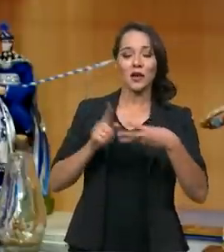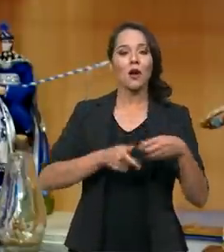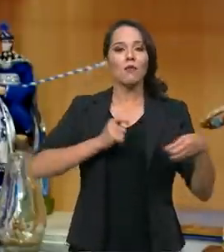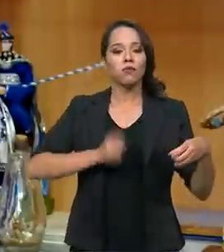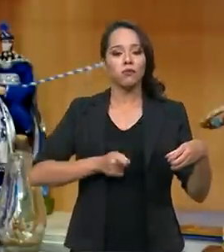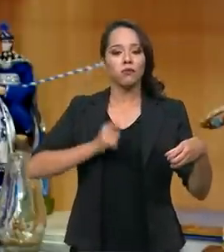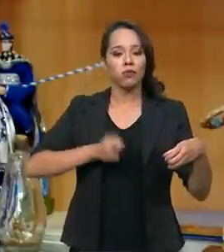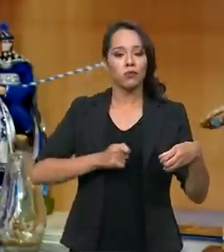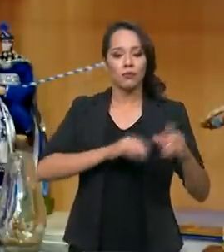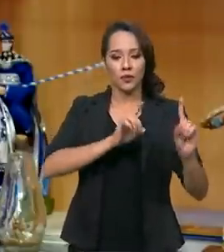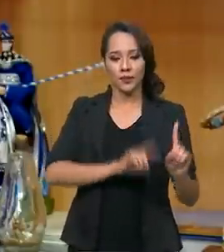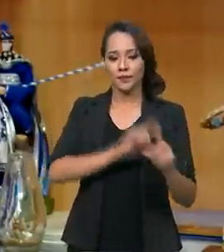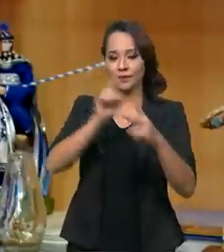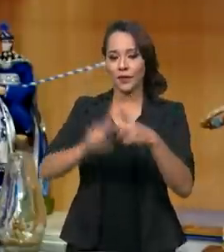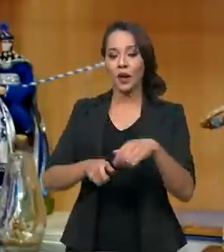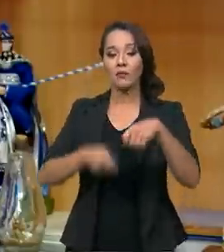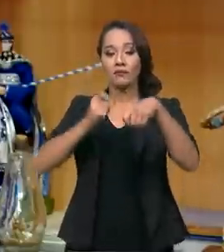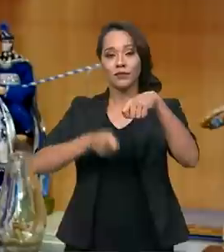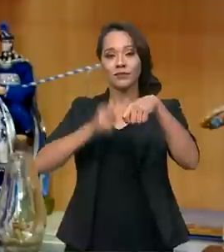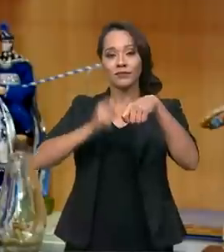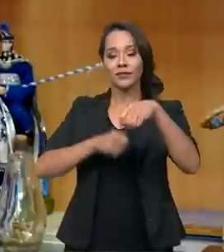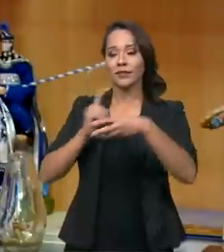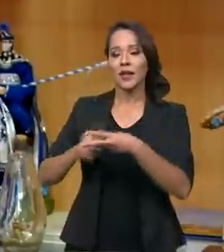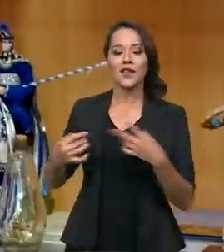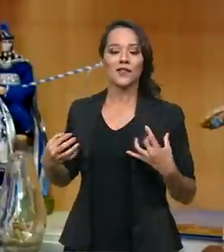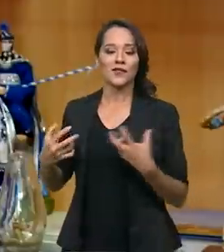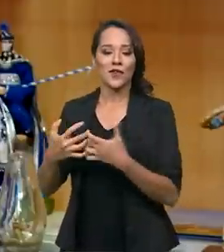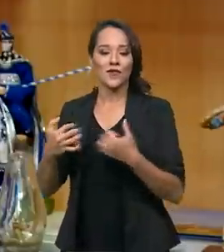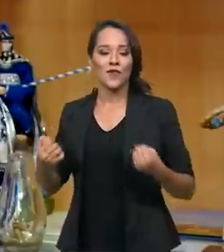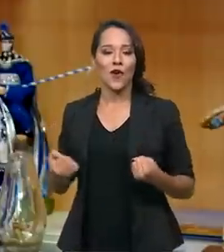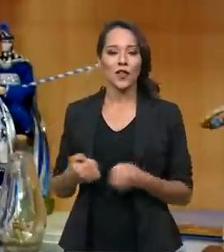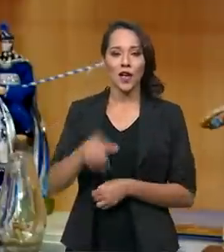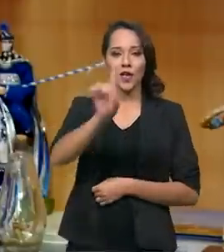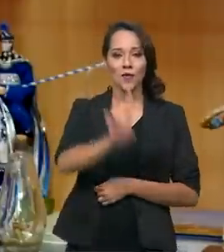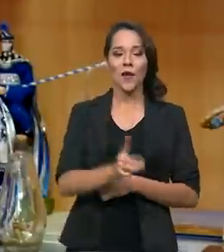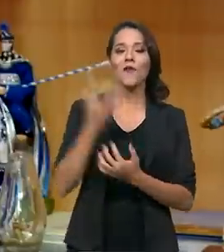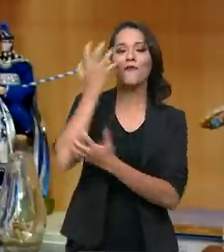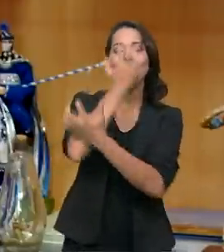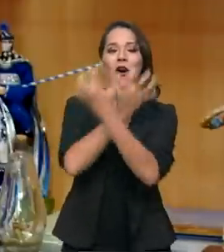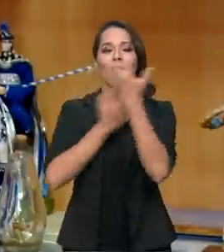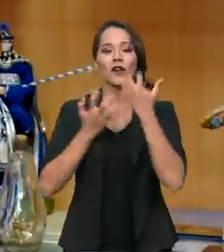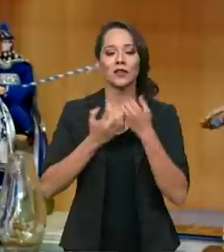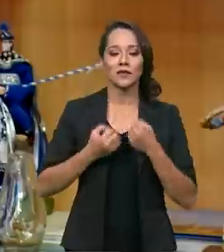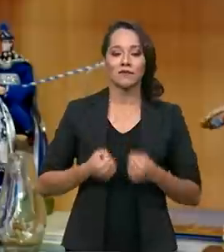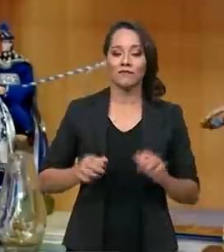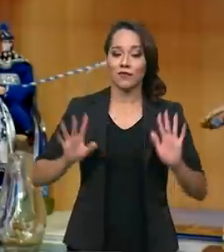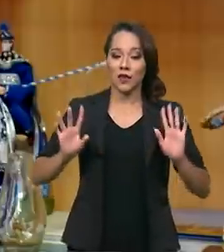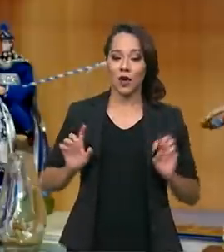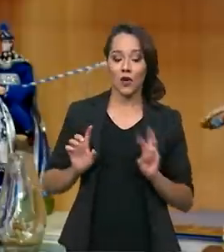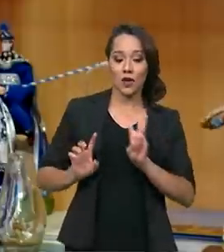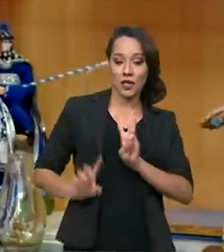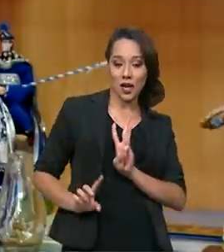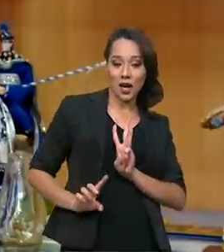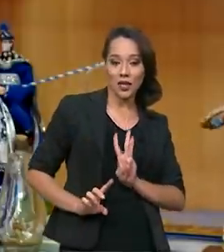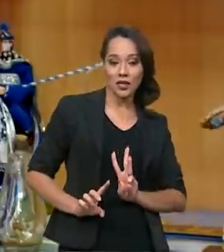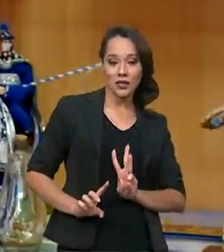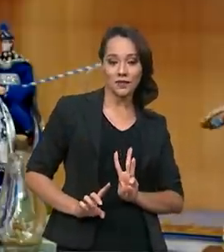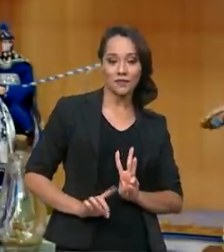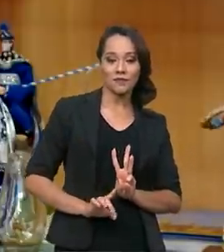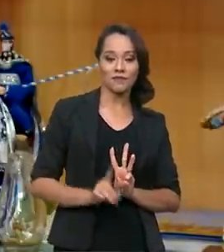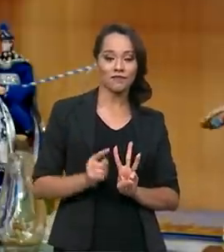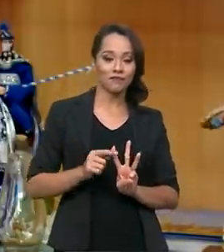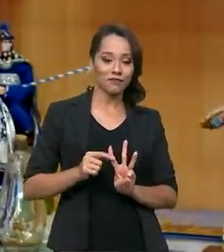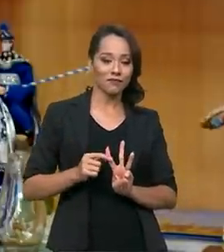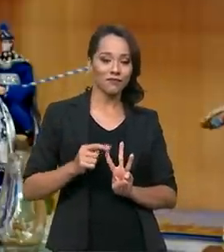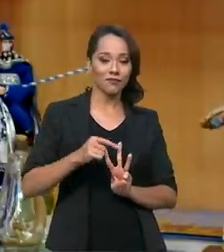a zabumba do lado o triângulo do outro e a sanfona e a voz no meio o grave para o